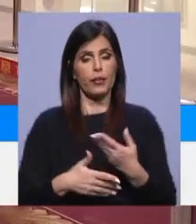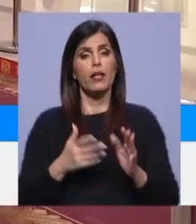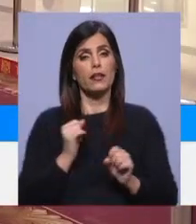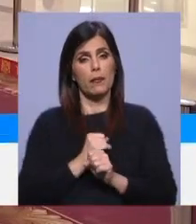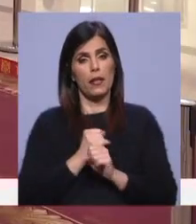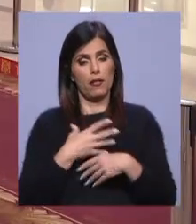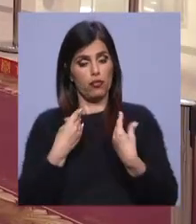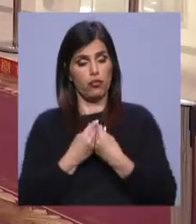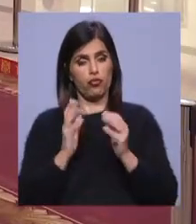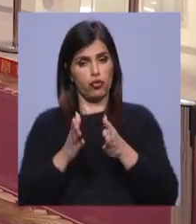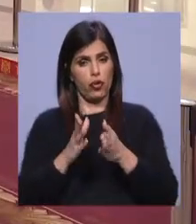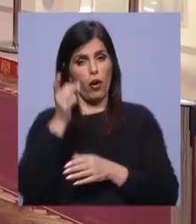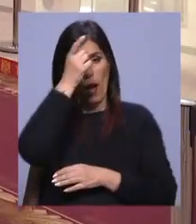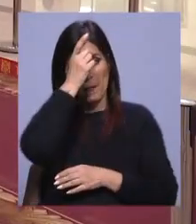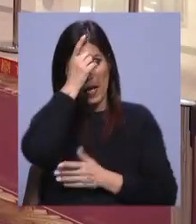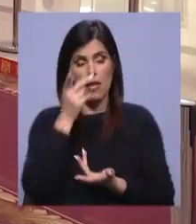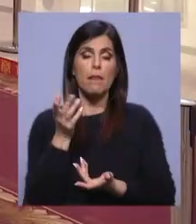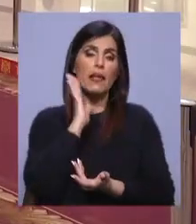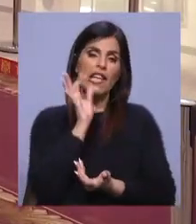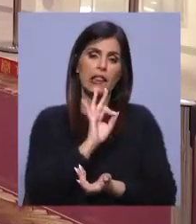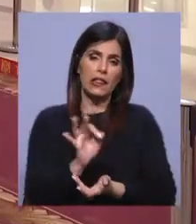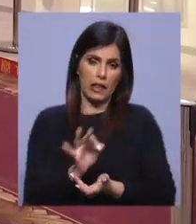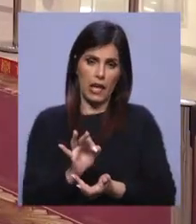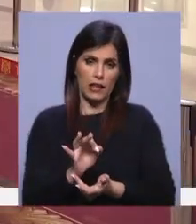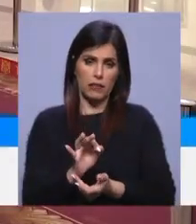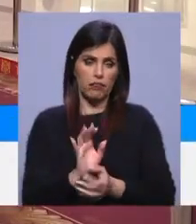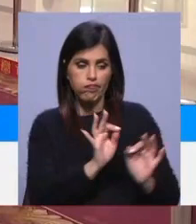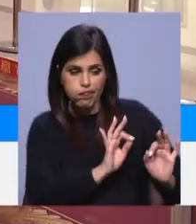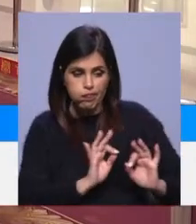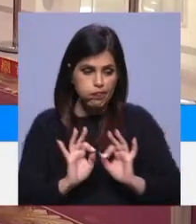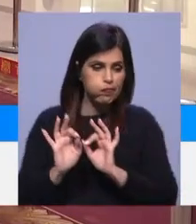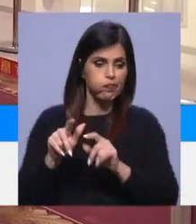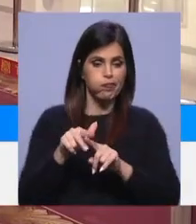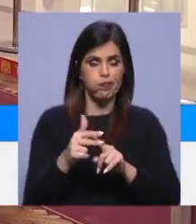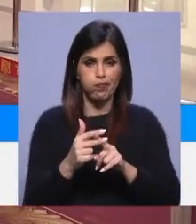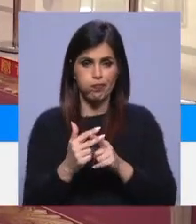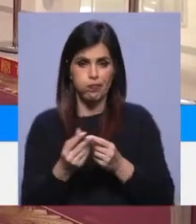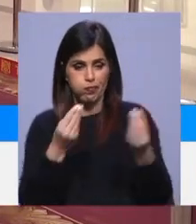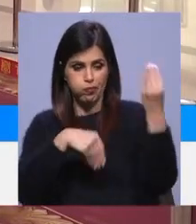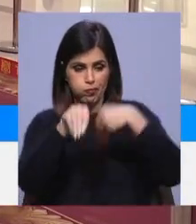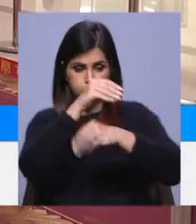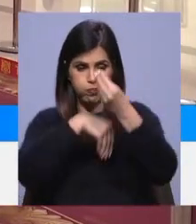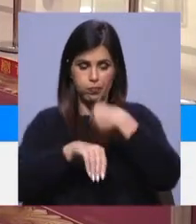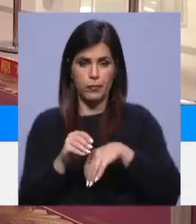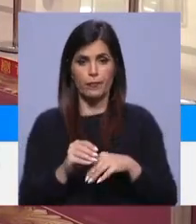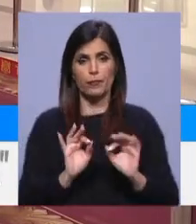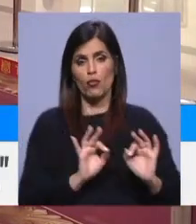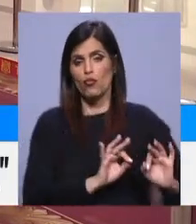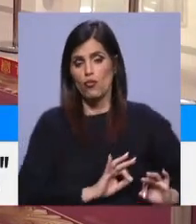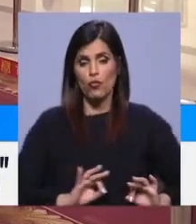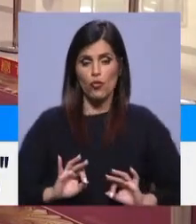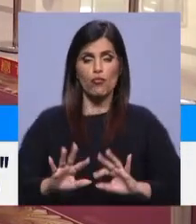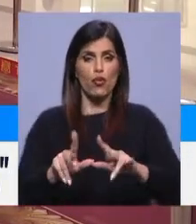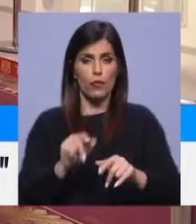designadamente com a Alemanha para permitir uma operação logística de fornecimento de peças para concluir a